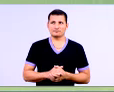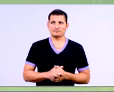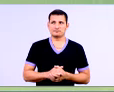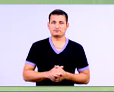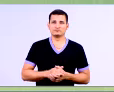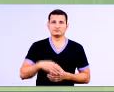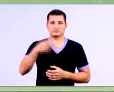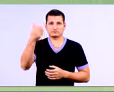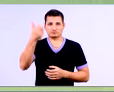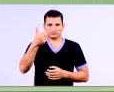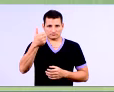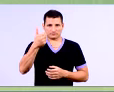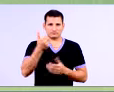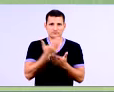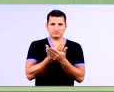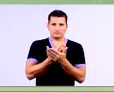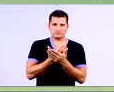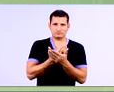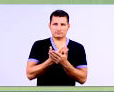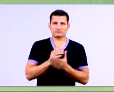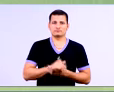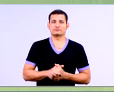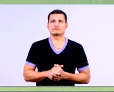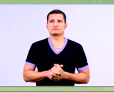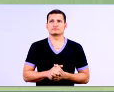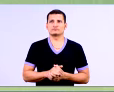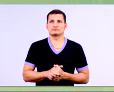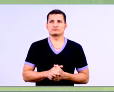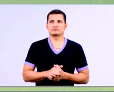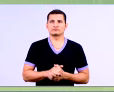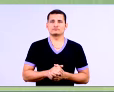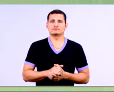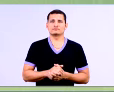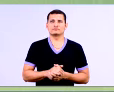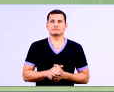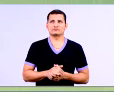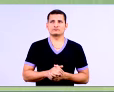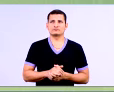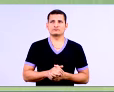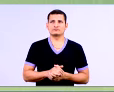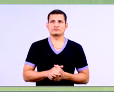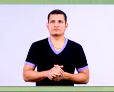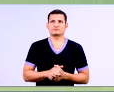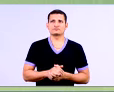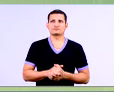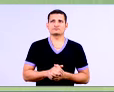item que nós falaremos. Na realidade não é da aula de hoje, é da nossa última aula. Vamos à lousa.